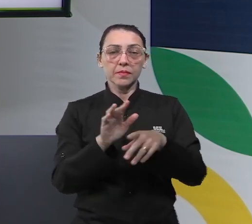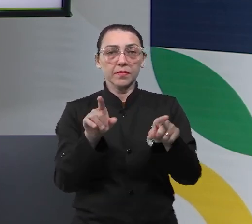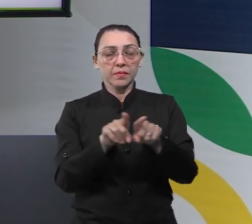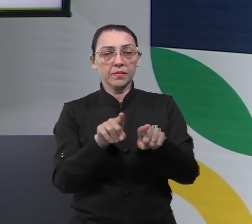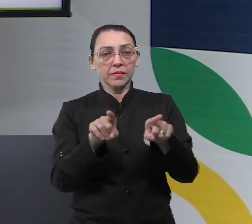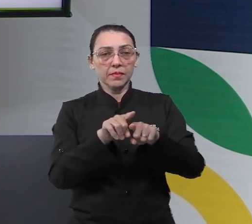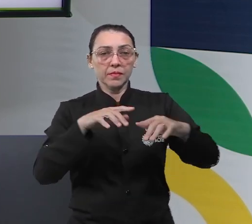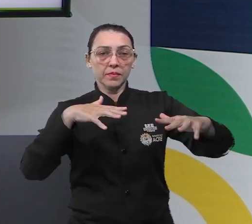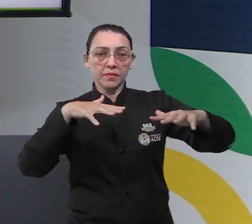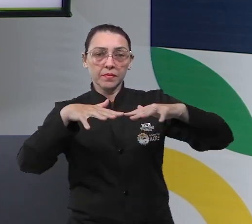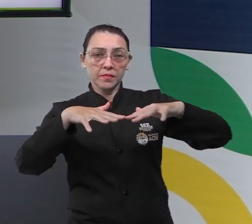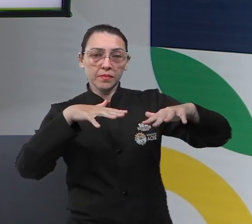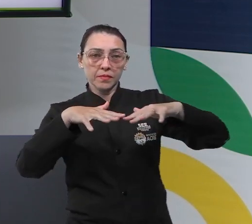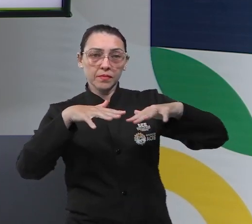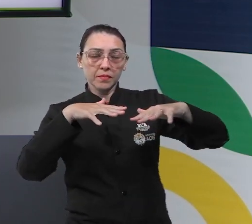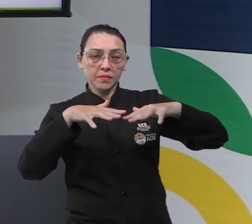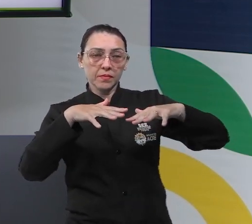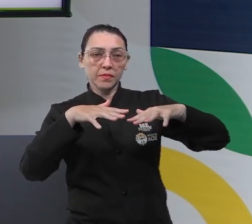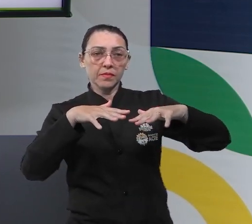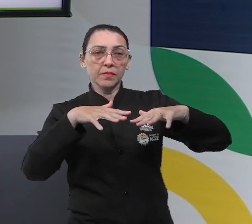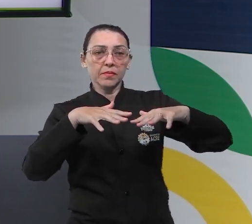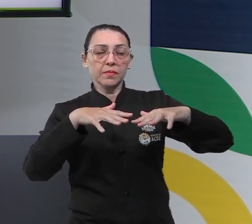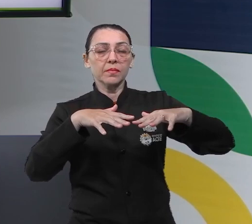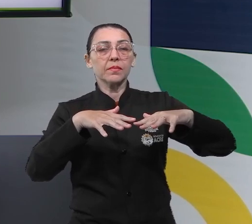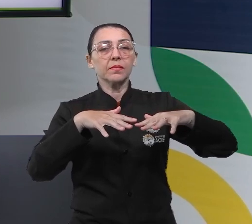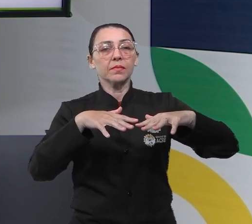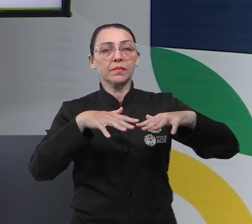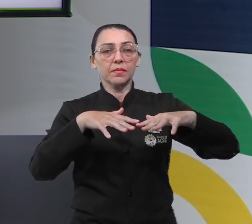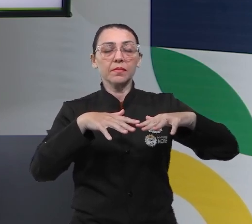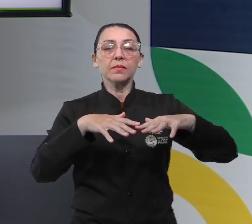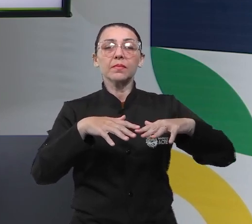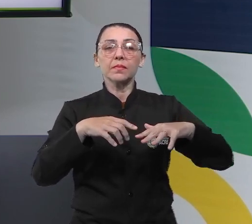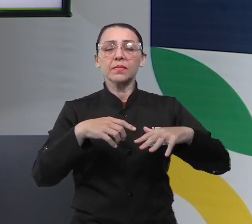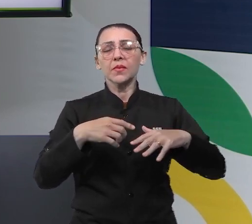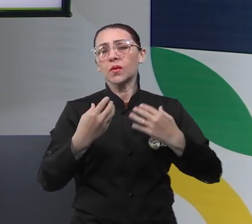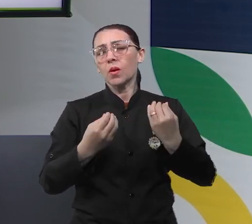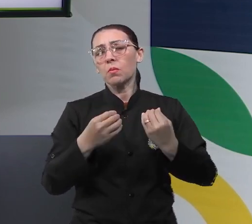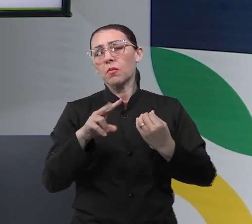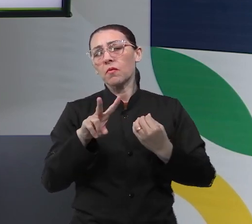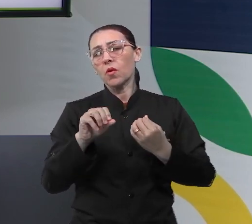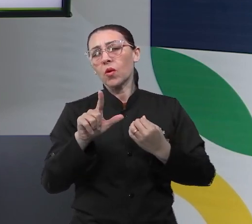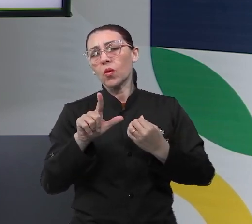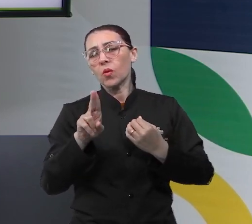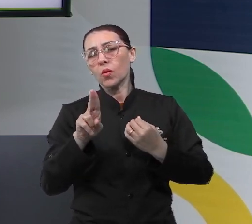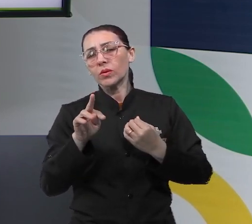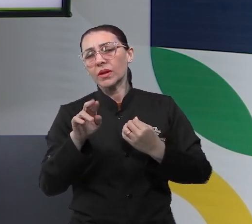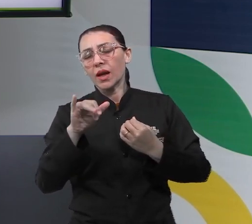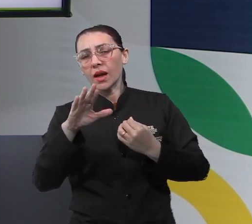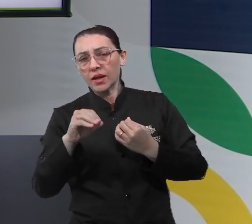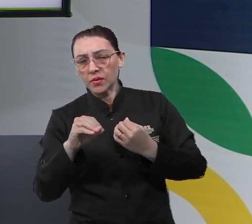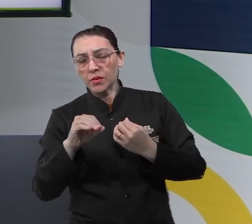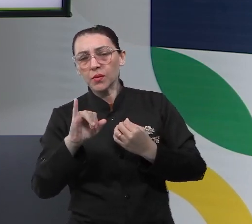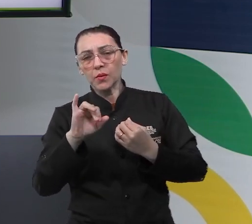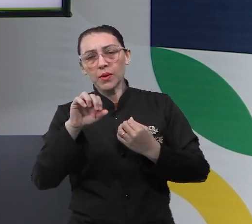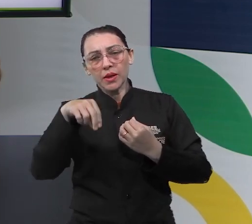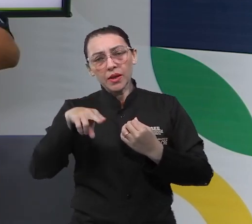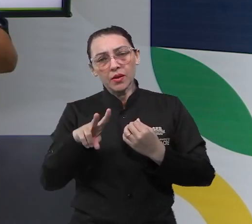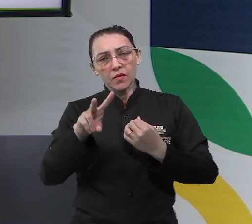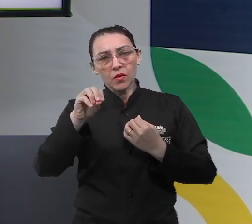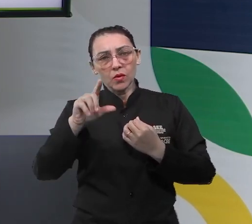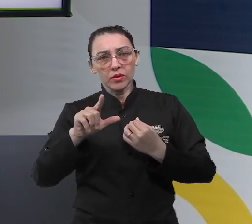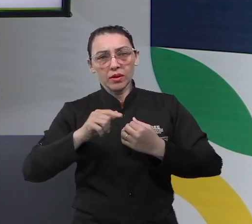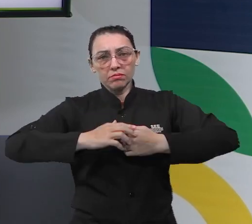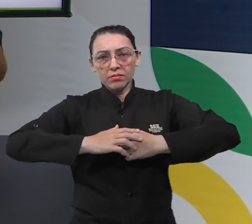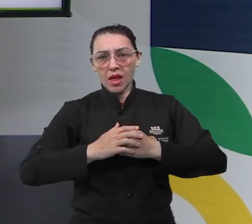para os movimentos voluntários e involuntários. Como assim, professora? No caso dos movimentos voluntários,